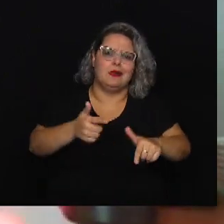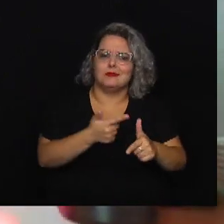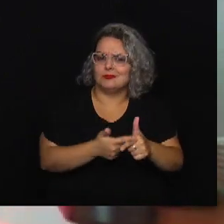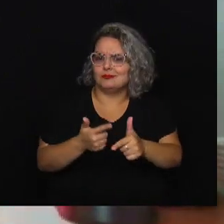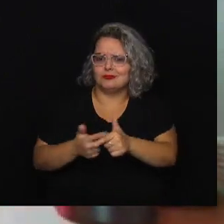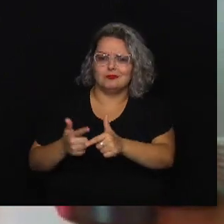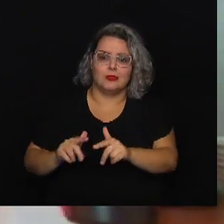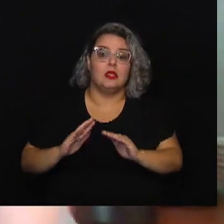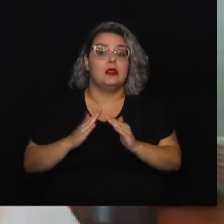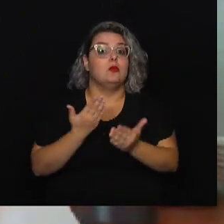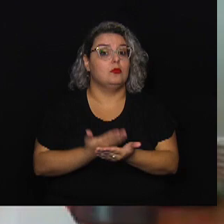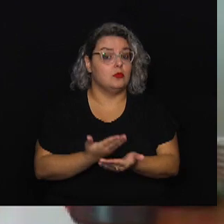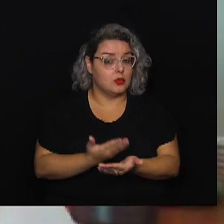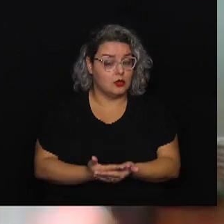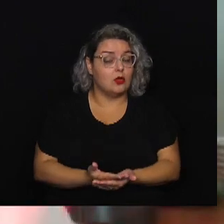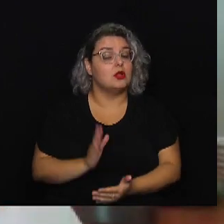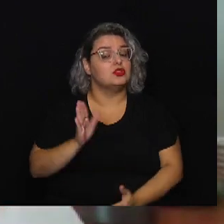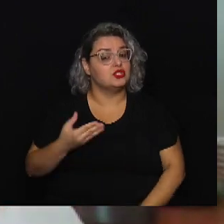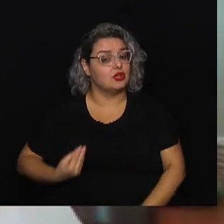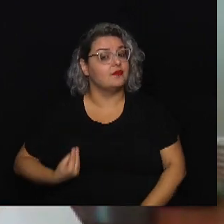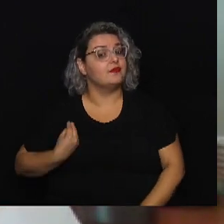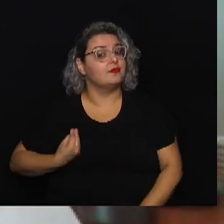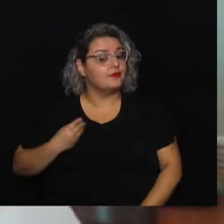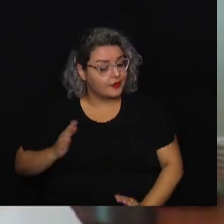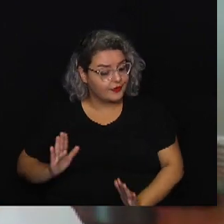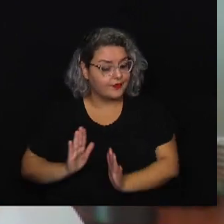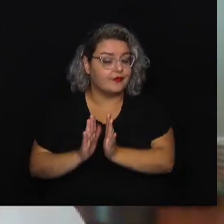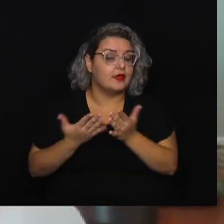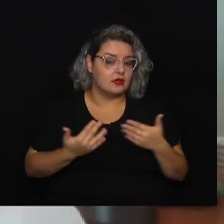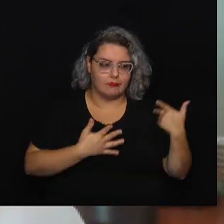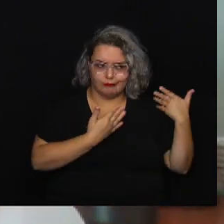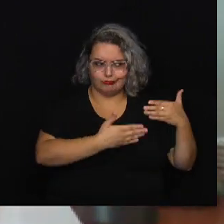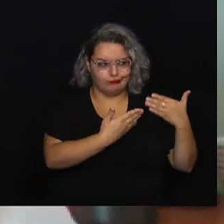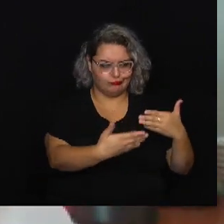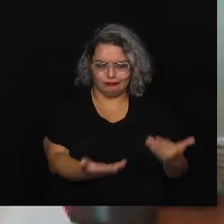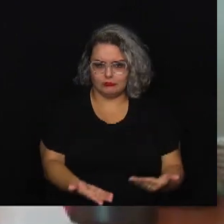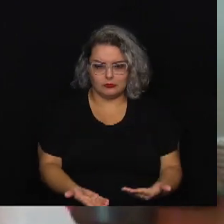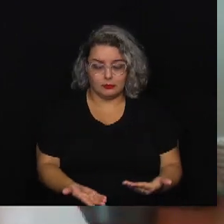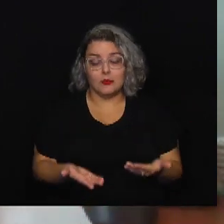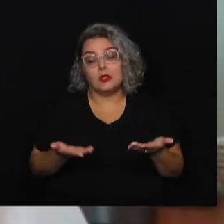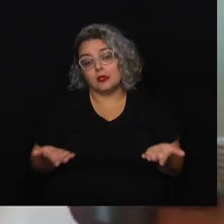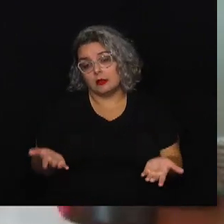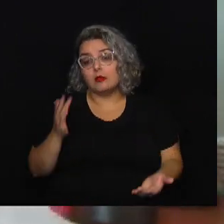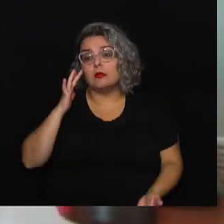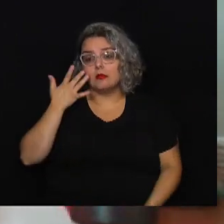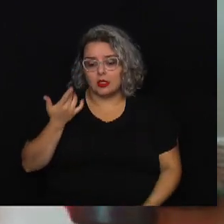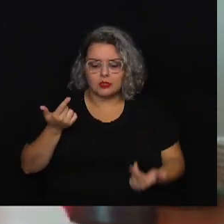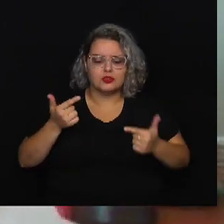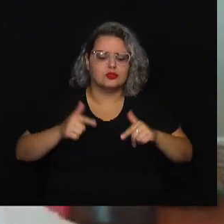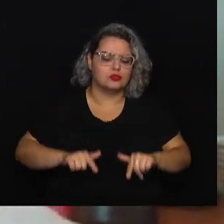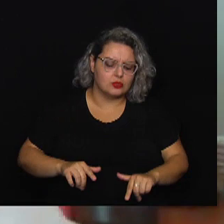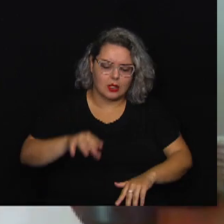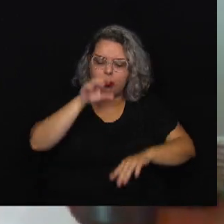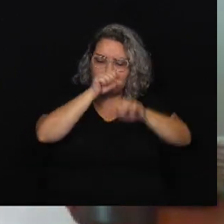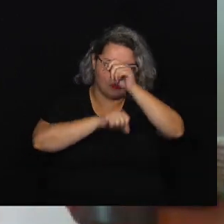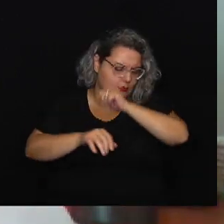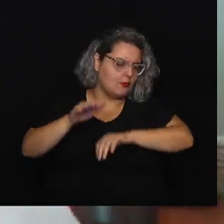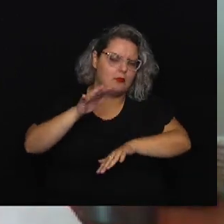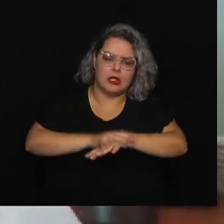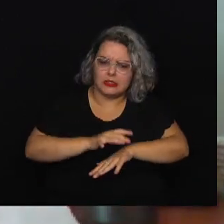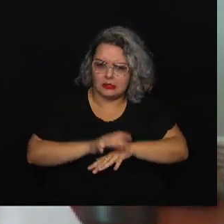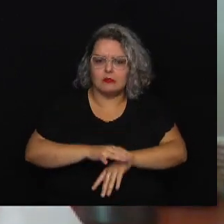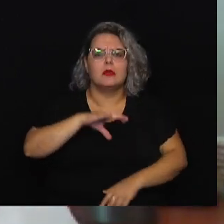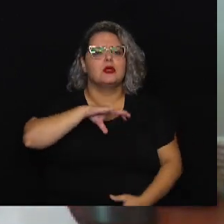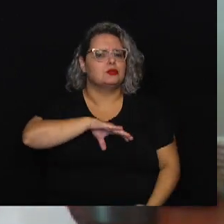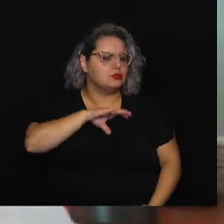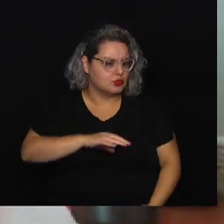já vivia, já enfrentava, né, então, eu acho que a escola é lugar de aprender matemática,